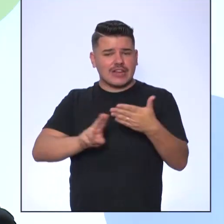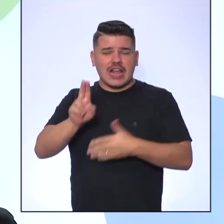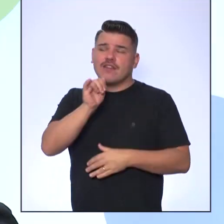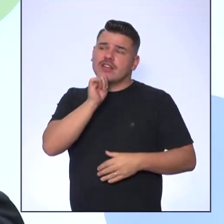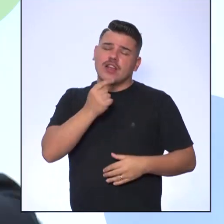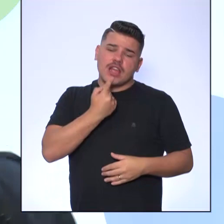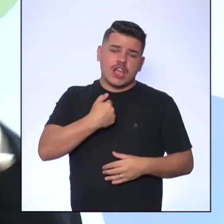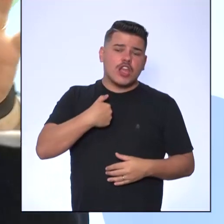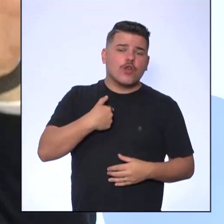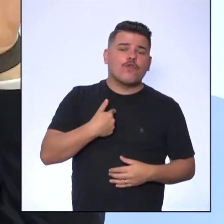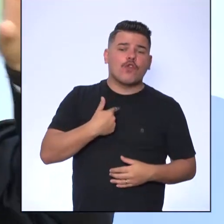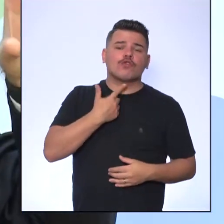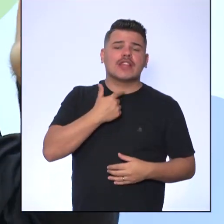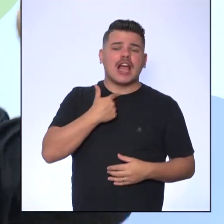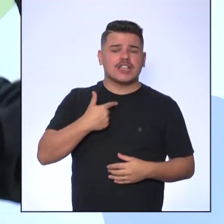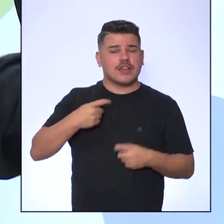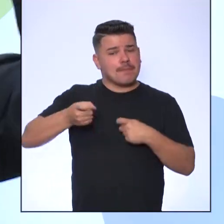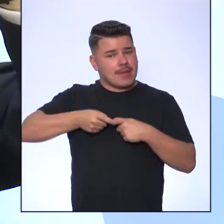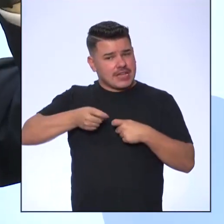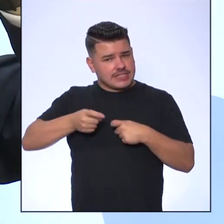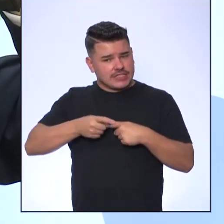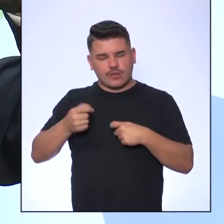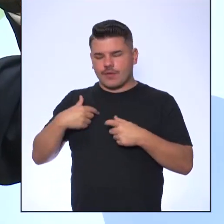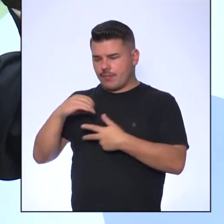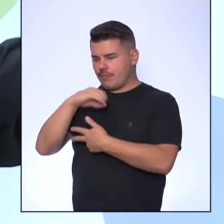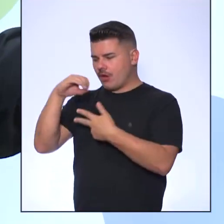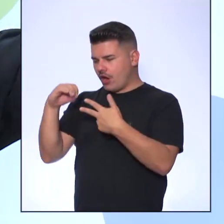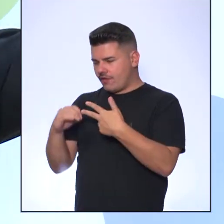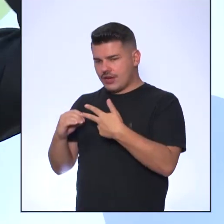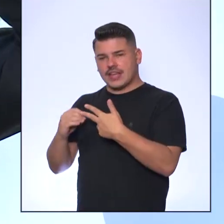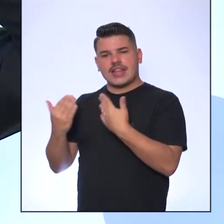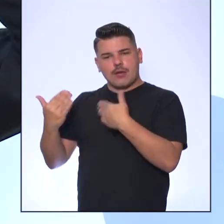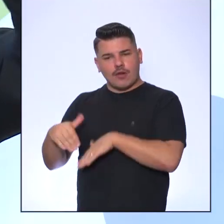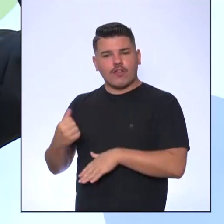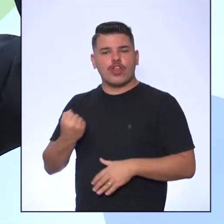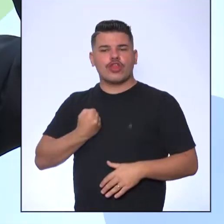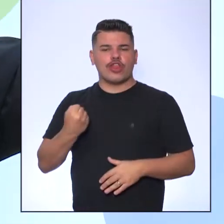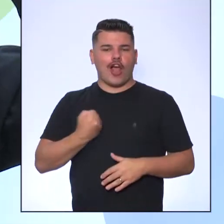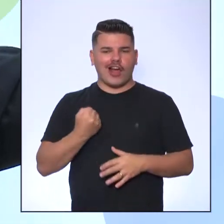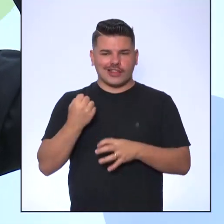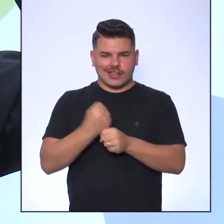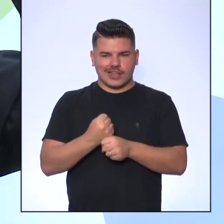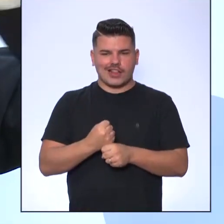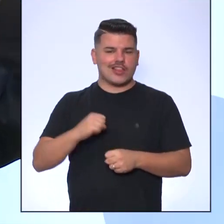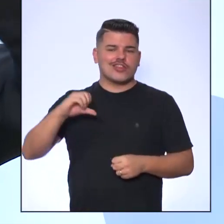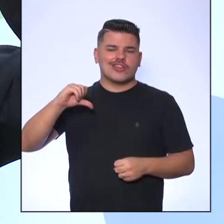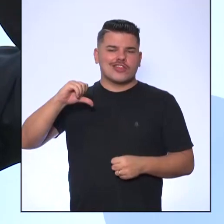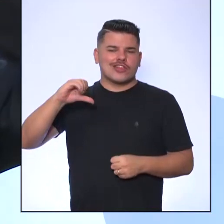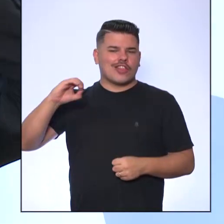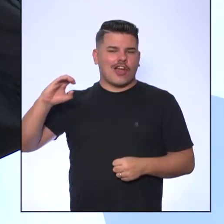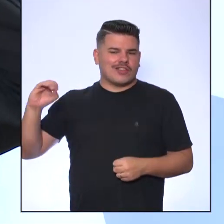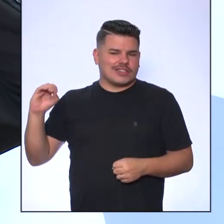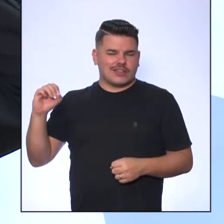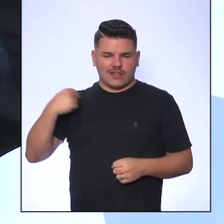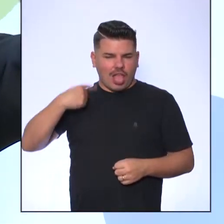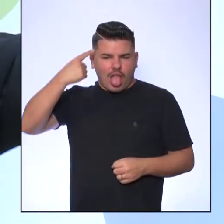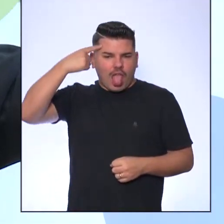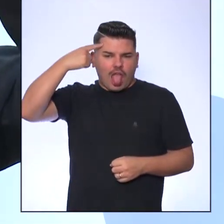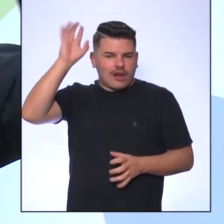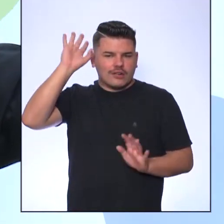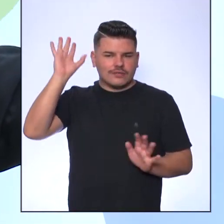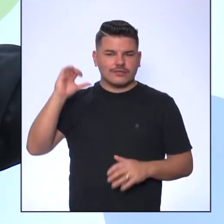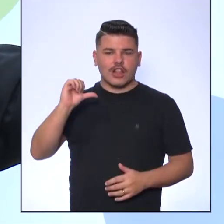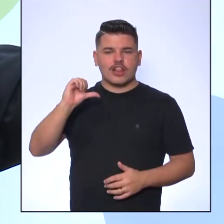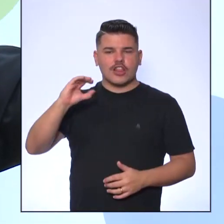medicina, eu faço o Enem e tenho uma nota, certo? Eu tirei lá 900 pontos. Estou inventando aqui um número,